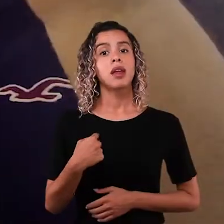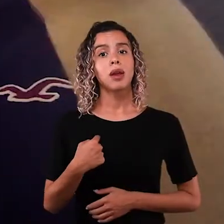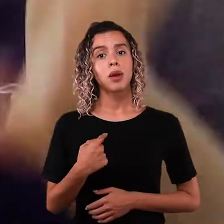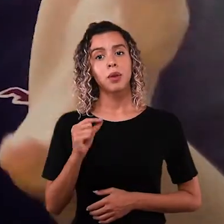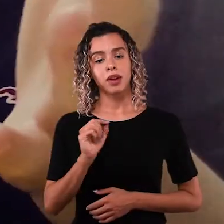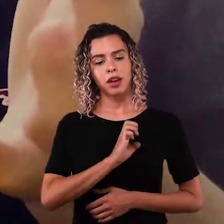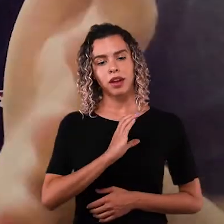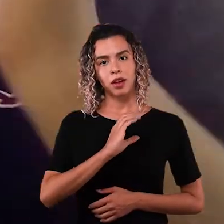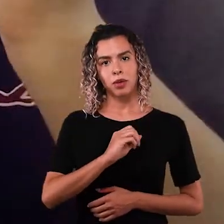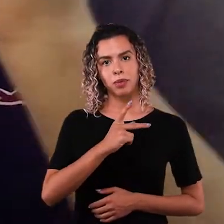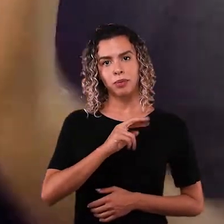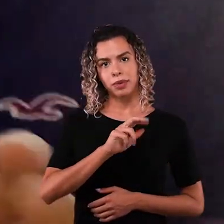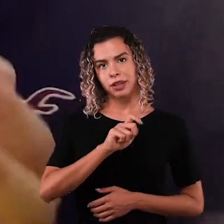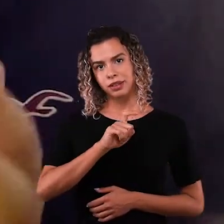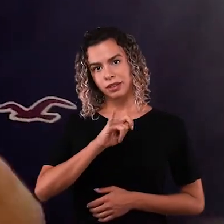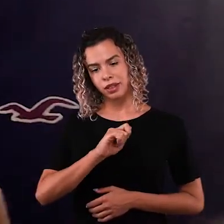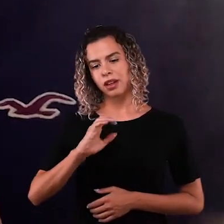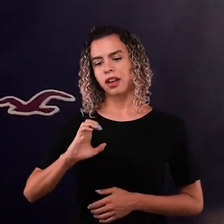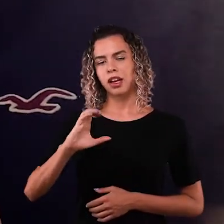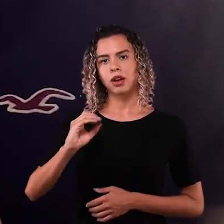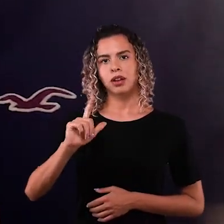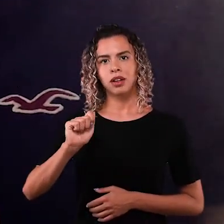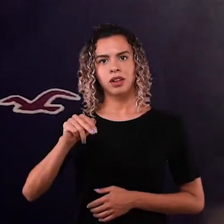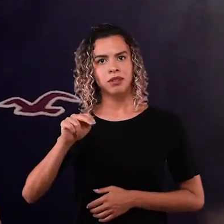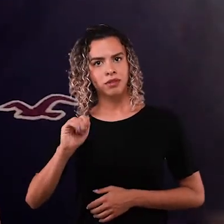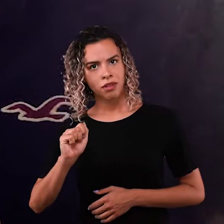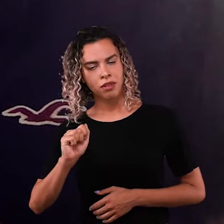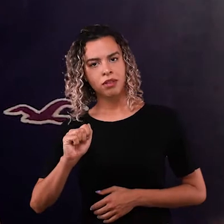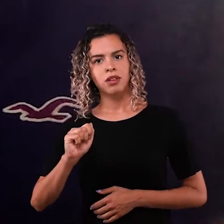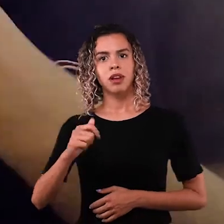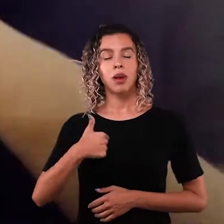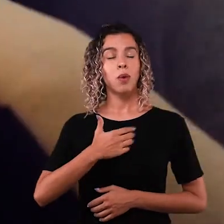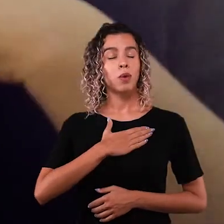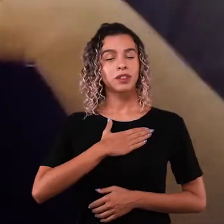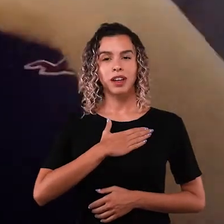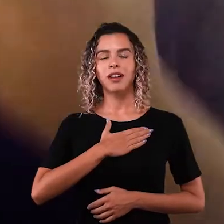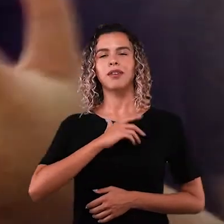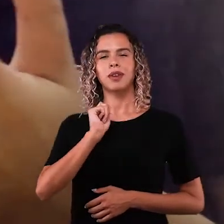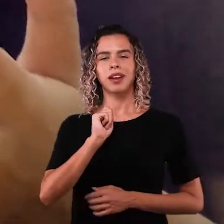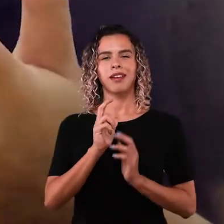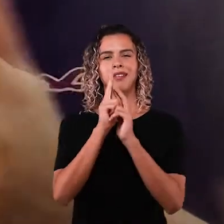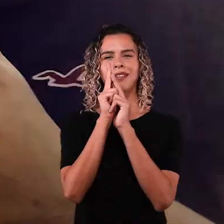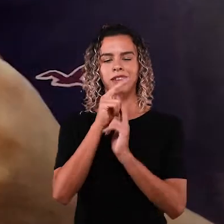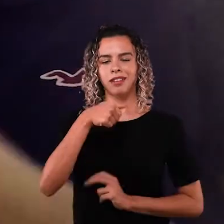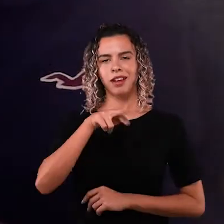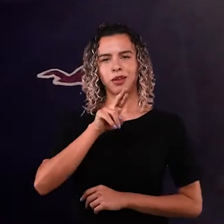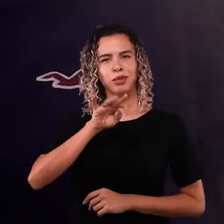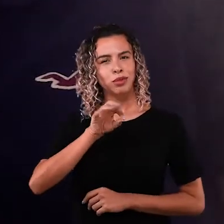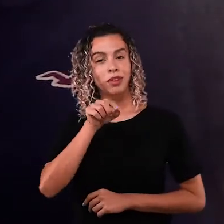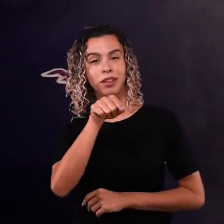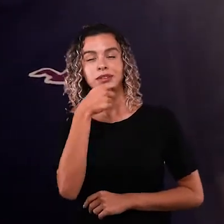tinha a ecopraxia e a ecolalia. Eu tinha muito isso. Eu achava o Naruto muito engraçado, então